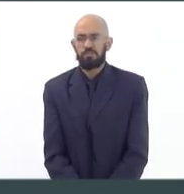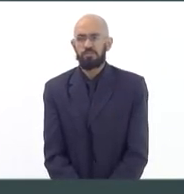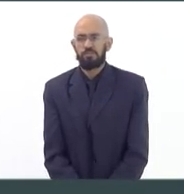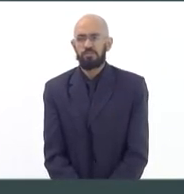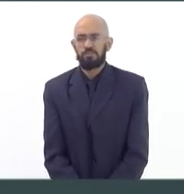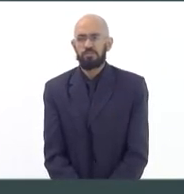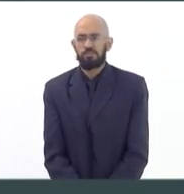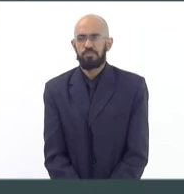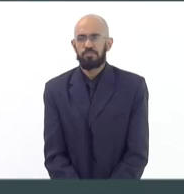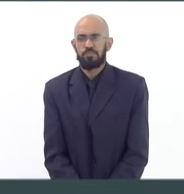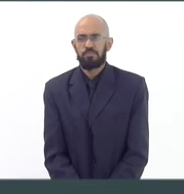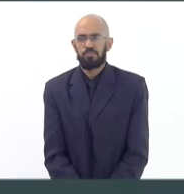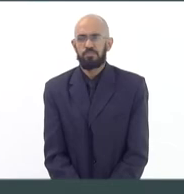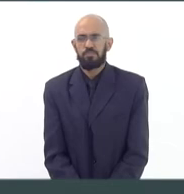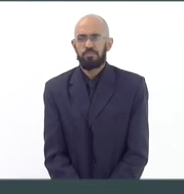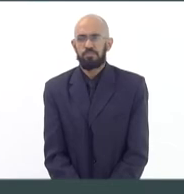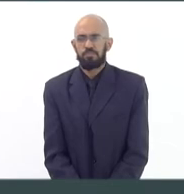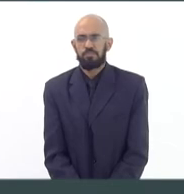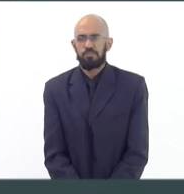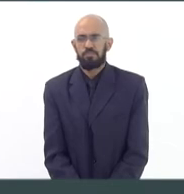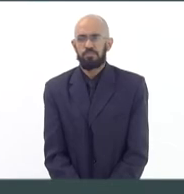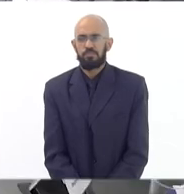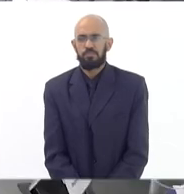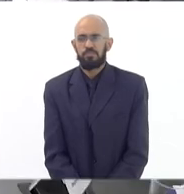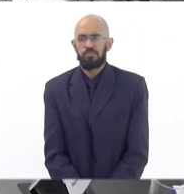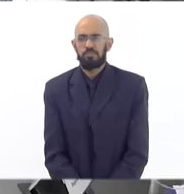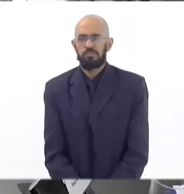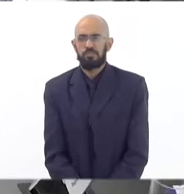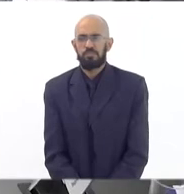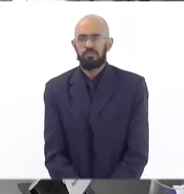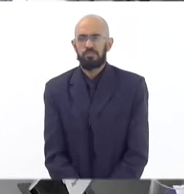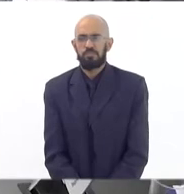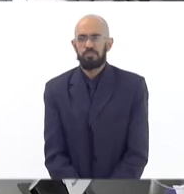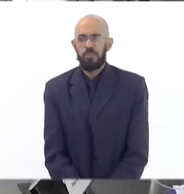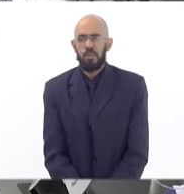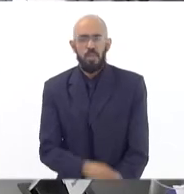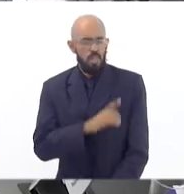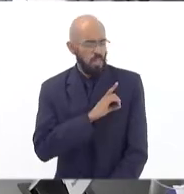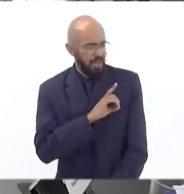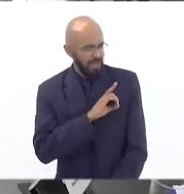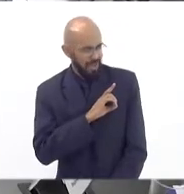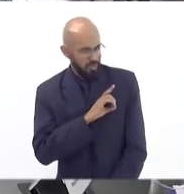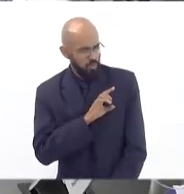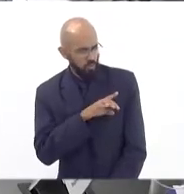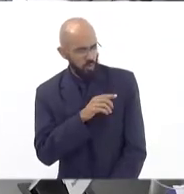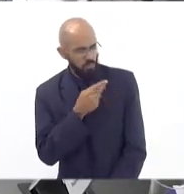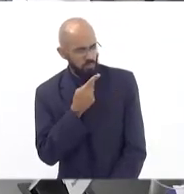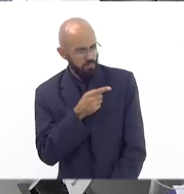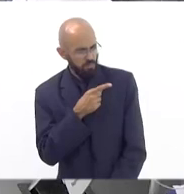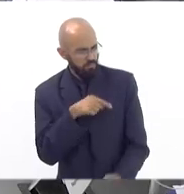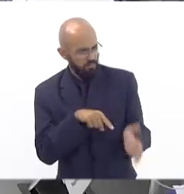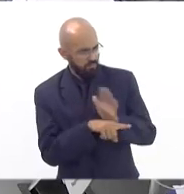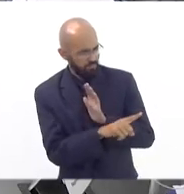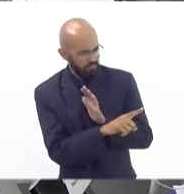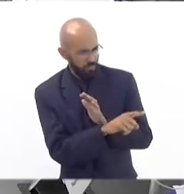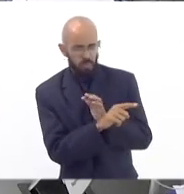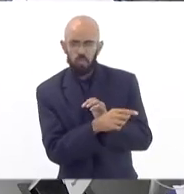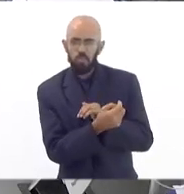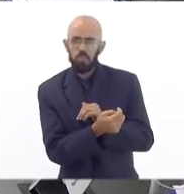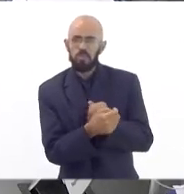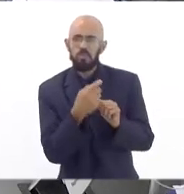E obrigado por favor desculpa vamos lá dia todo o trajeto anteriores apareceu falou rapidamente